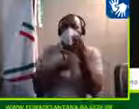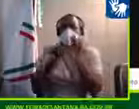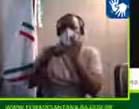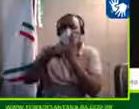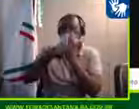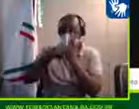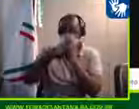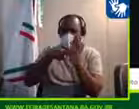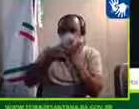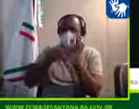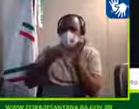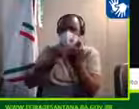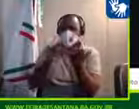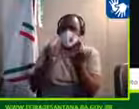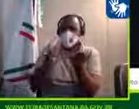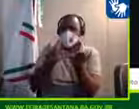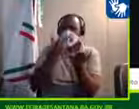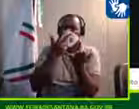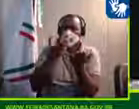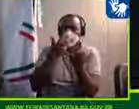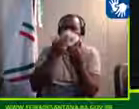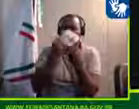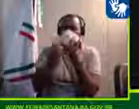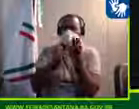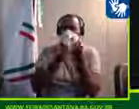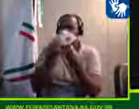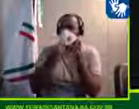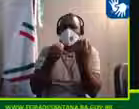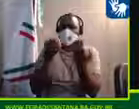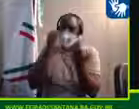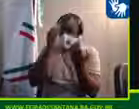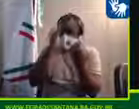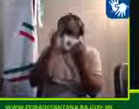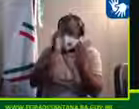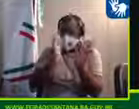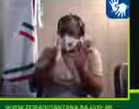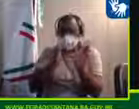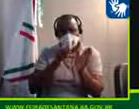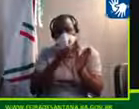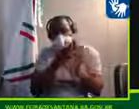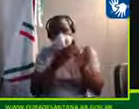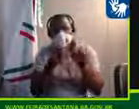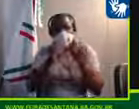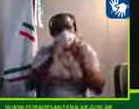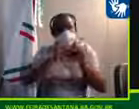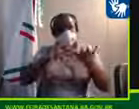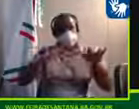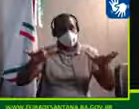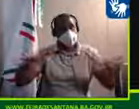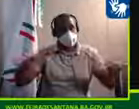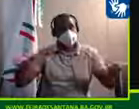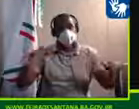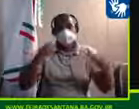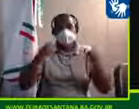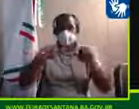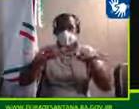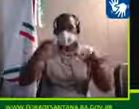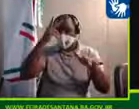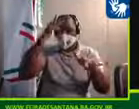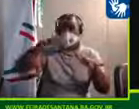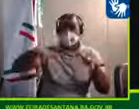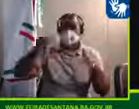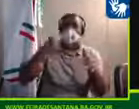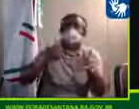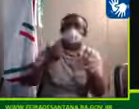reportagem do jornal Correio? Não sei se o senhor chegou a ter acesso a ela, mas ela teve uma ampla repercussão no final de semana. Eu